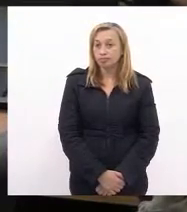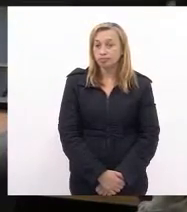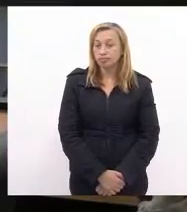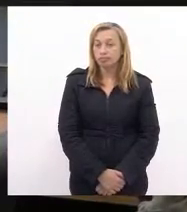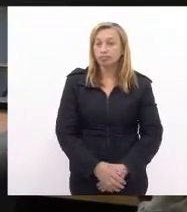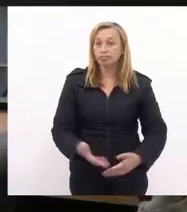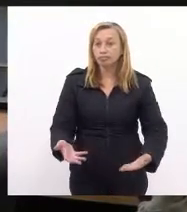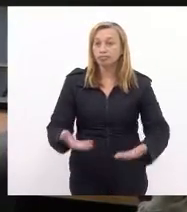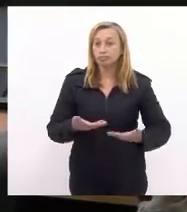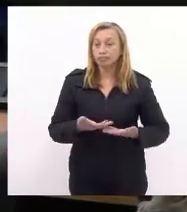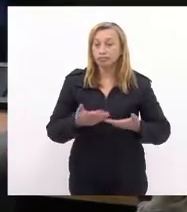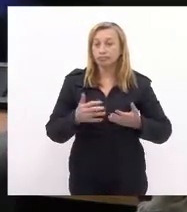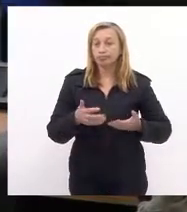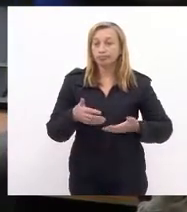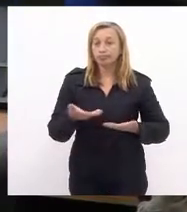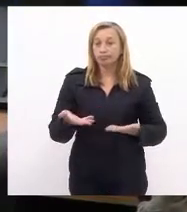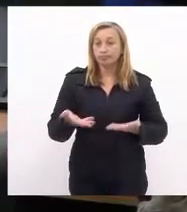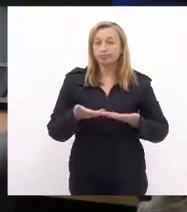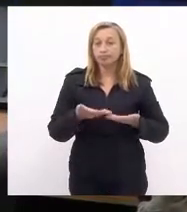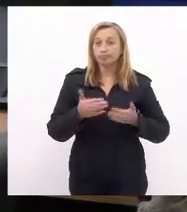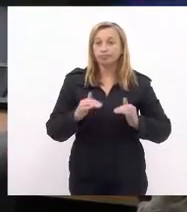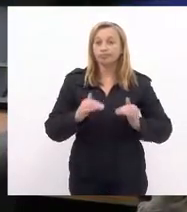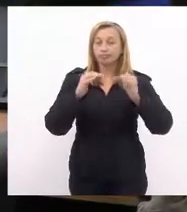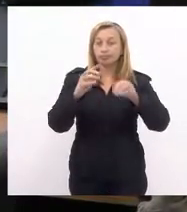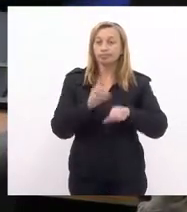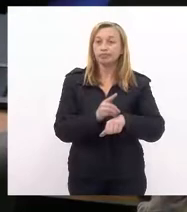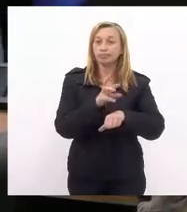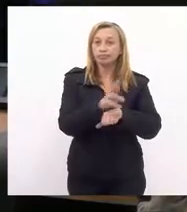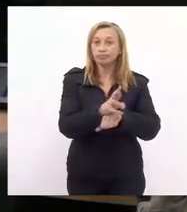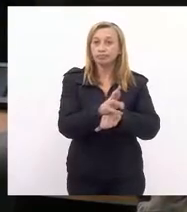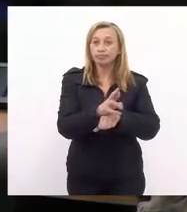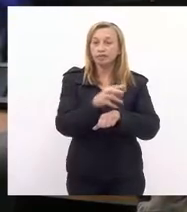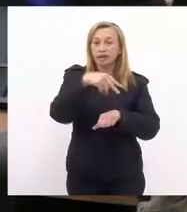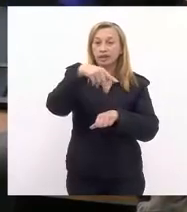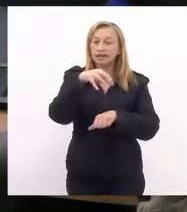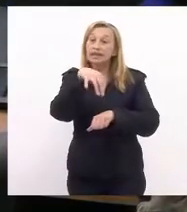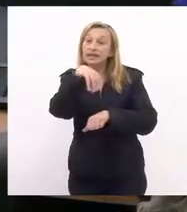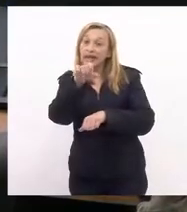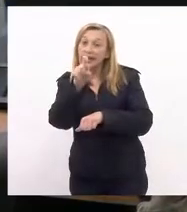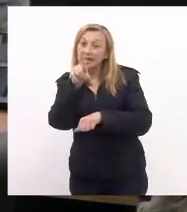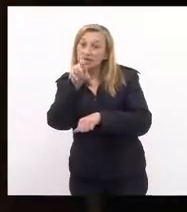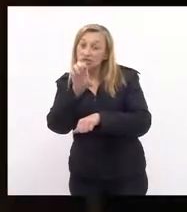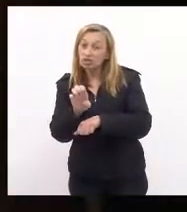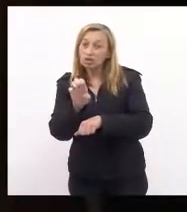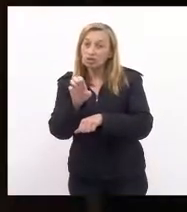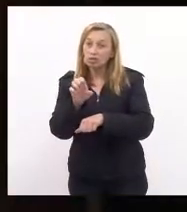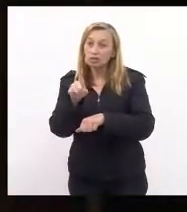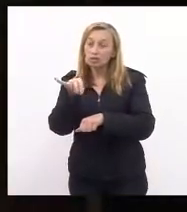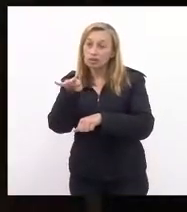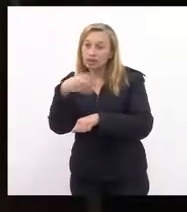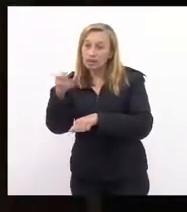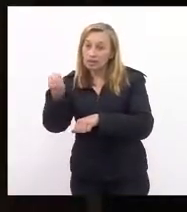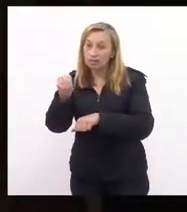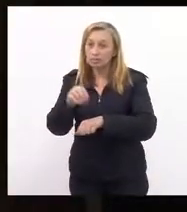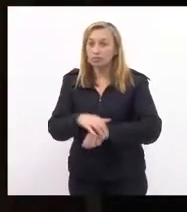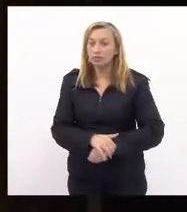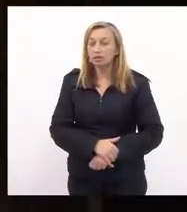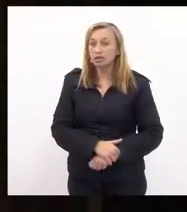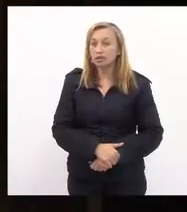Tenho a honra de chamar a excelentíssima doutora Neide Conceição dos Santos